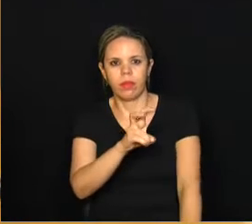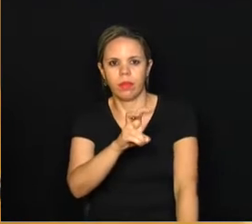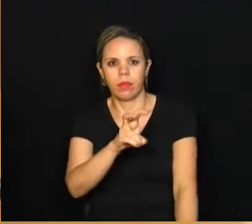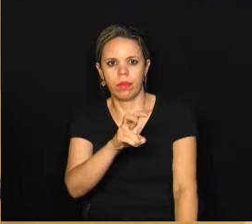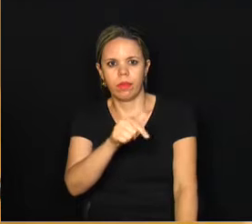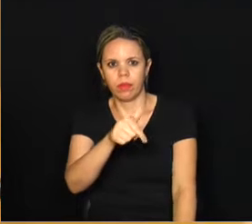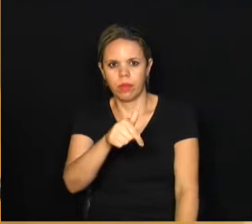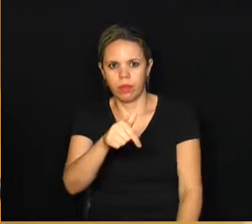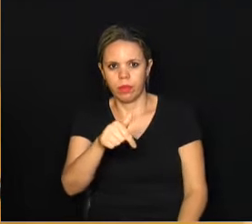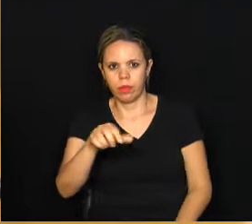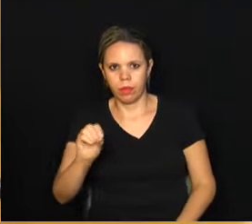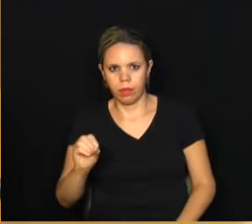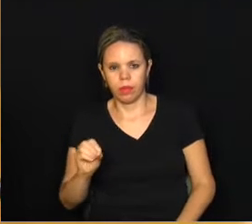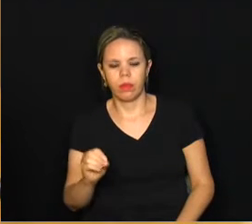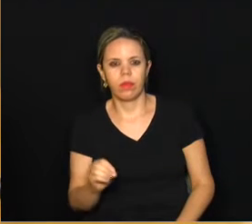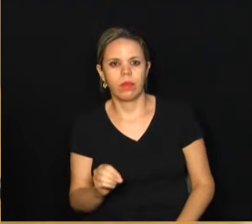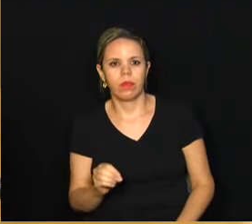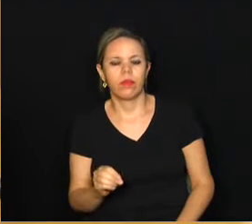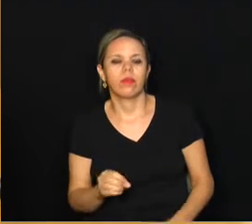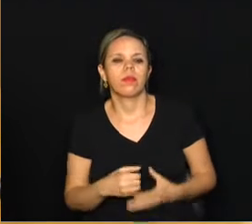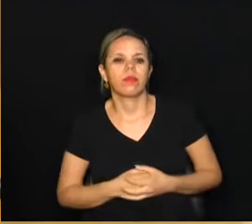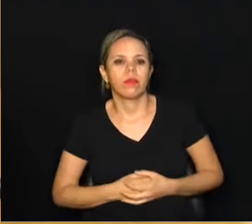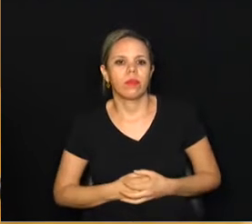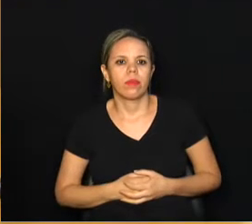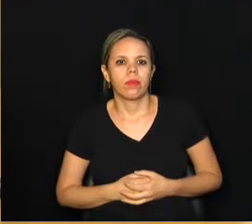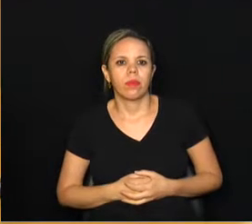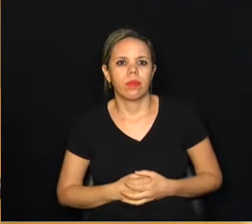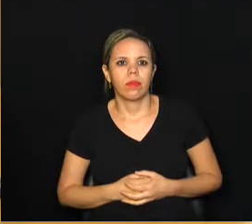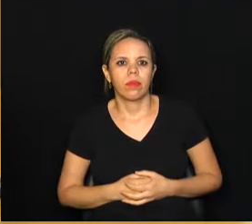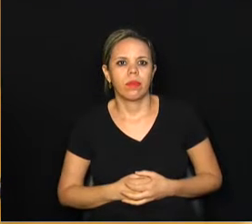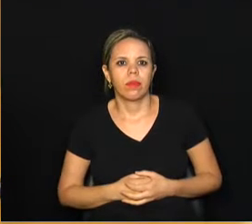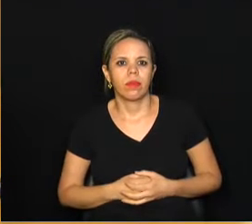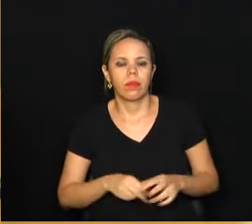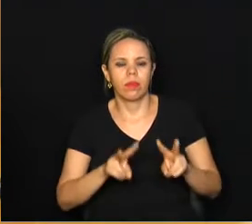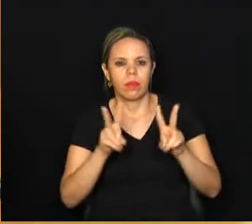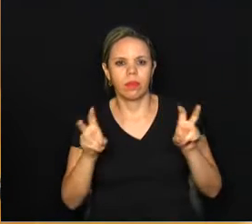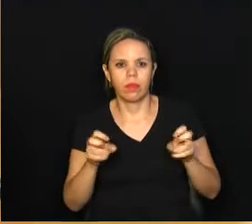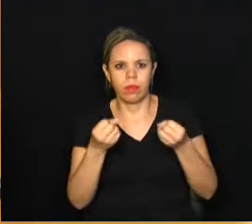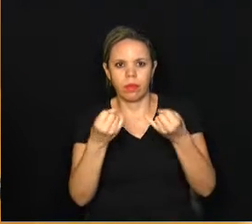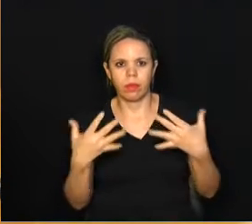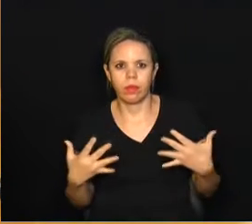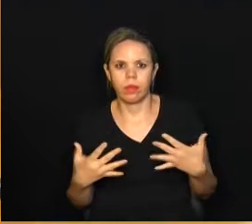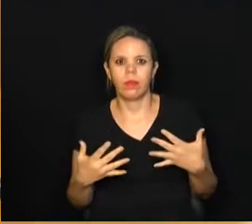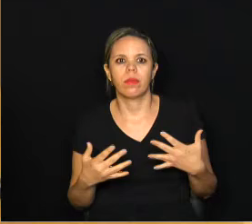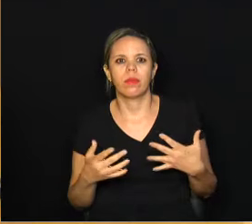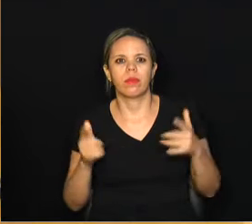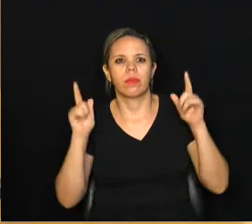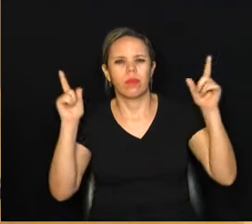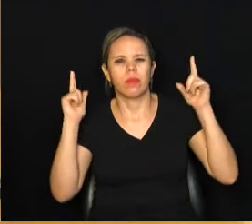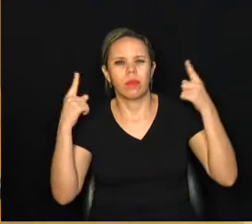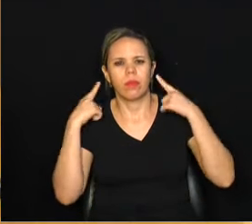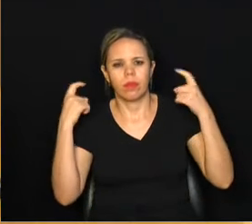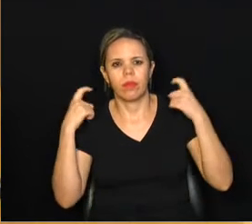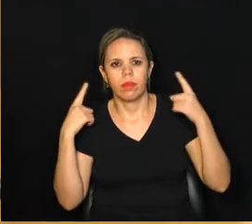570 solicitações a respeito de perturbação de sossego,